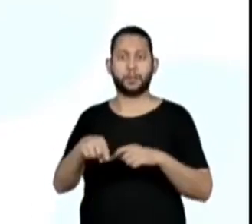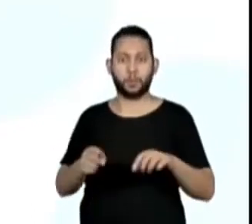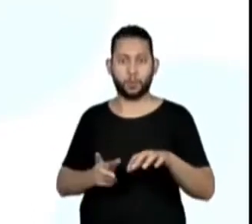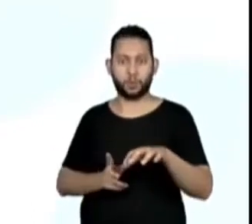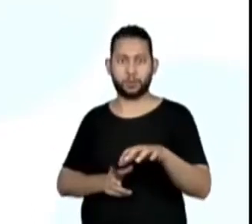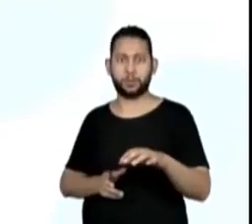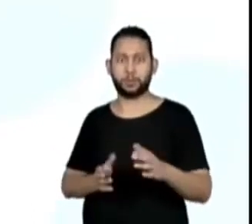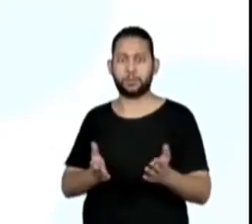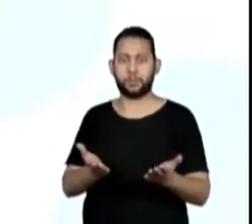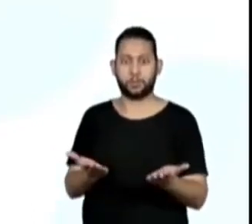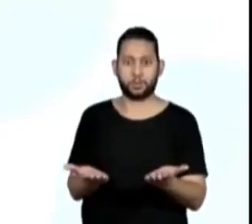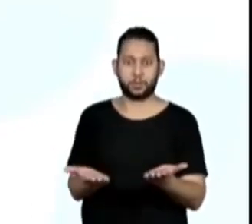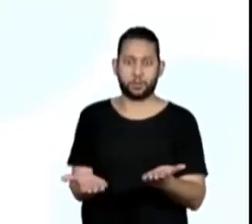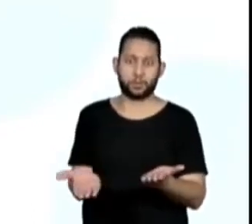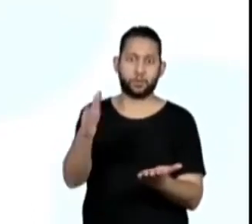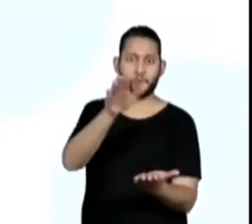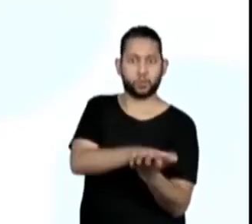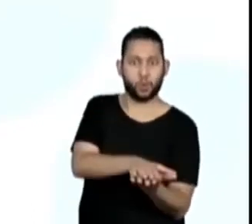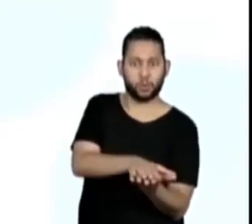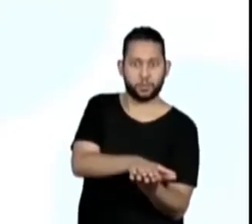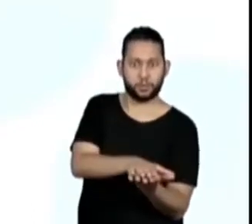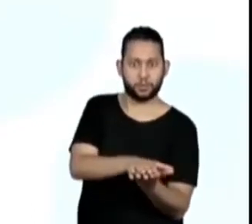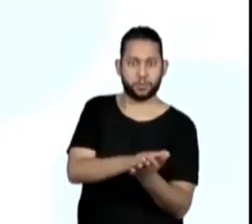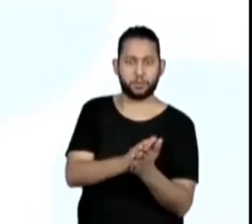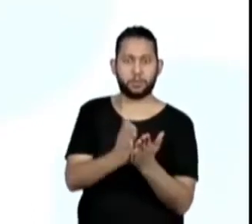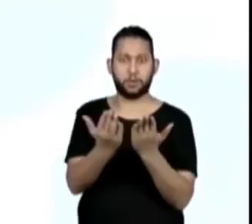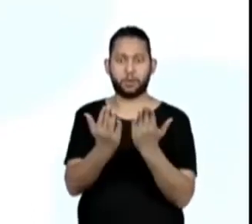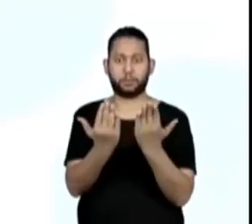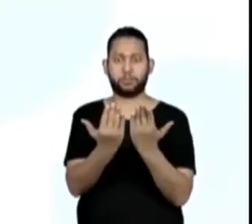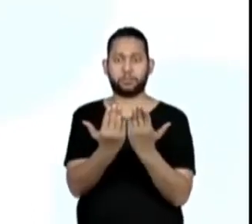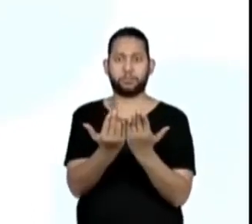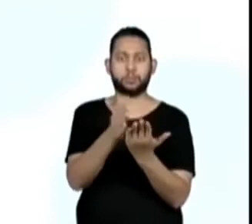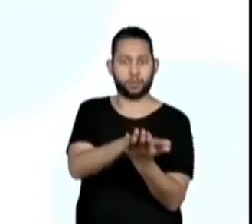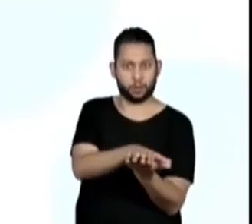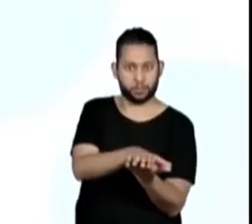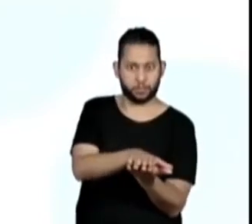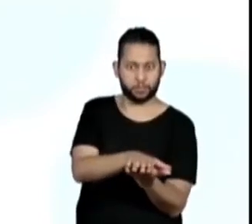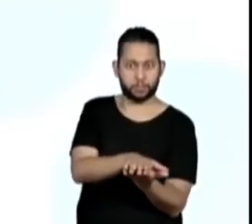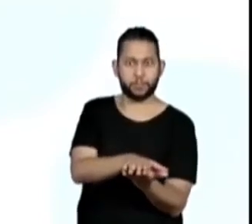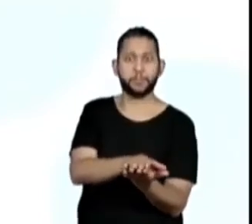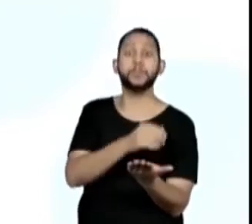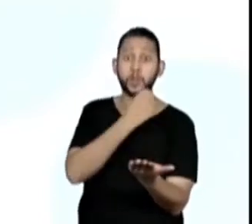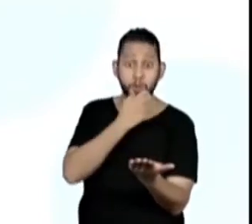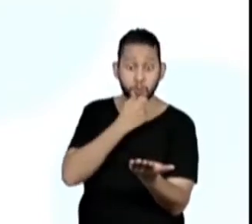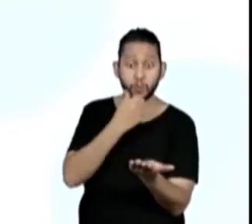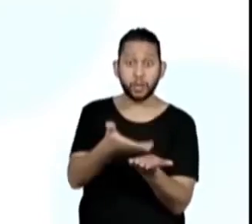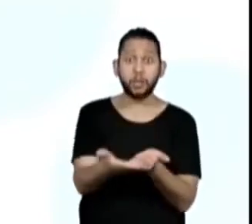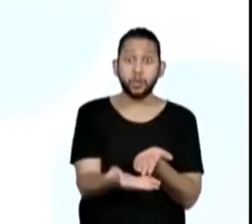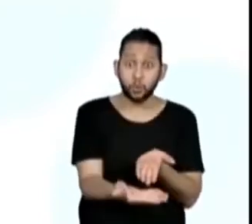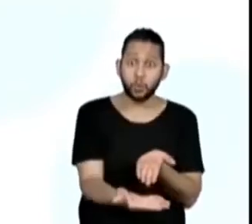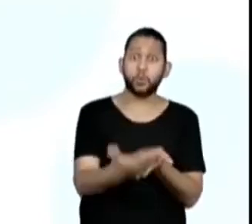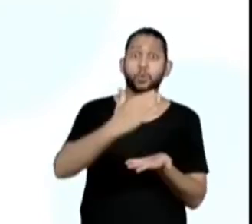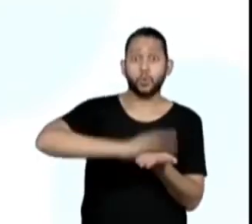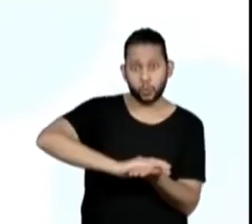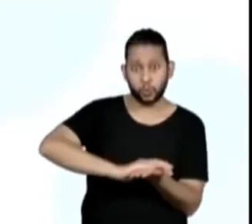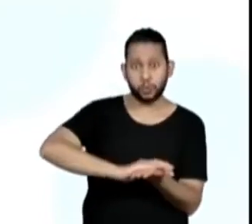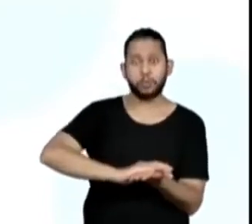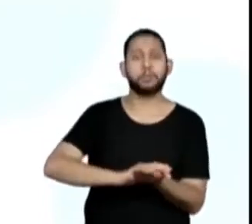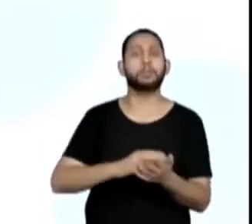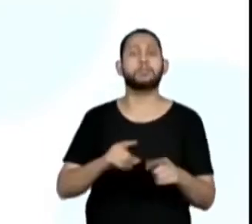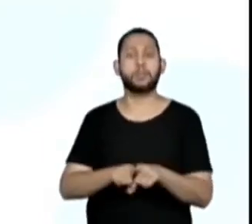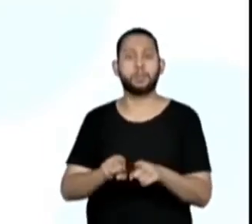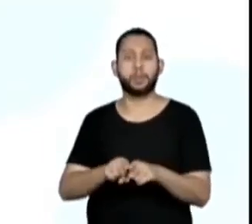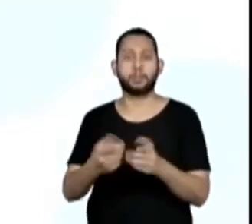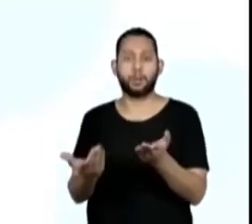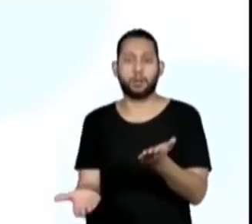vocês vão dobrar na metade. E o último passo é dobrar novamente ao meio, na